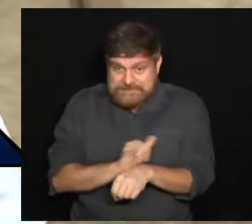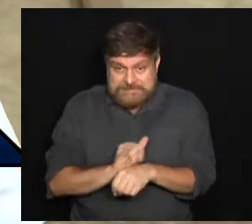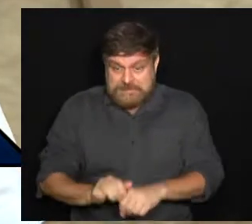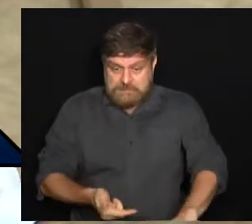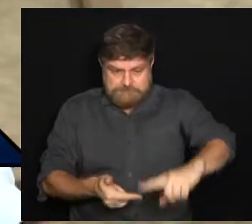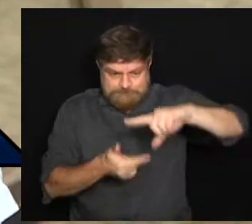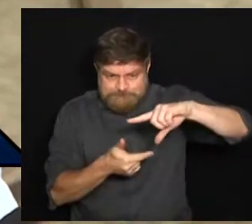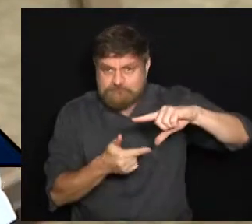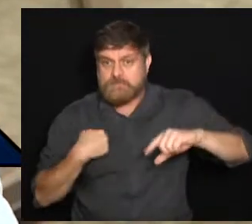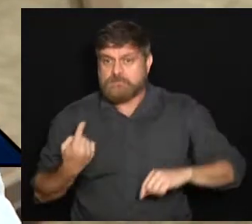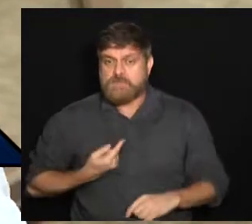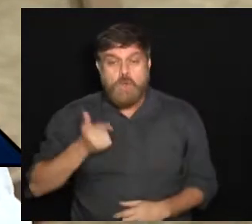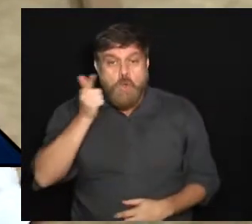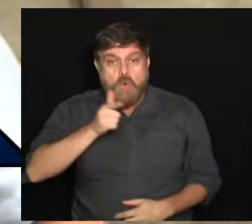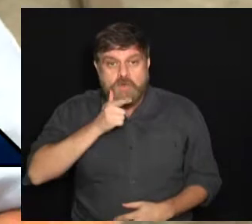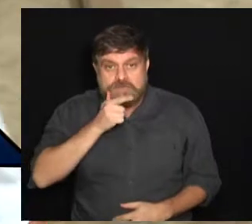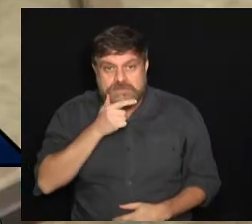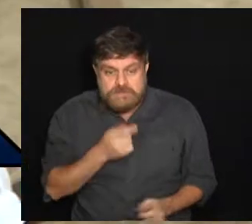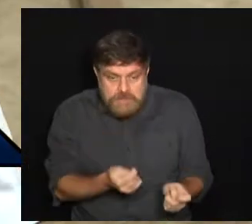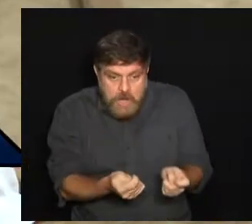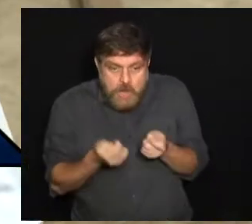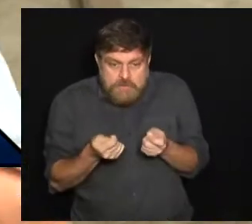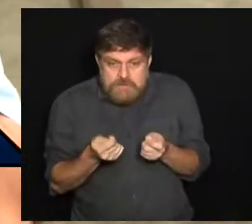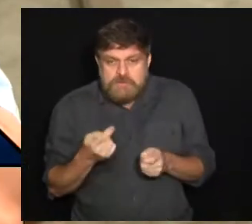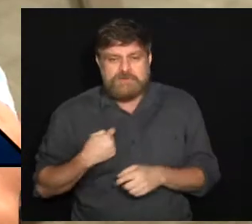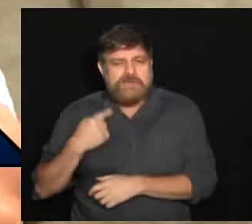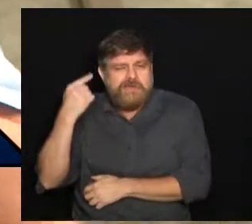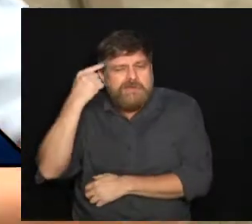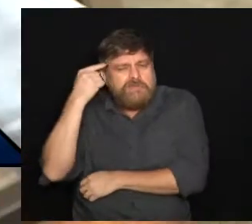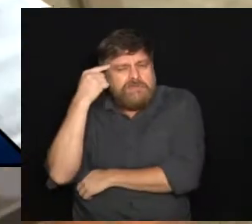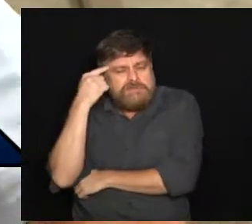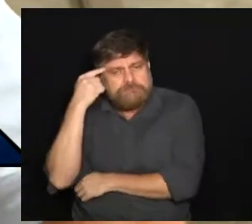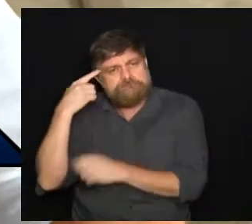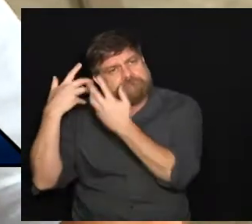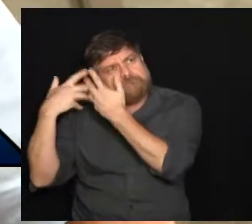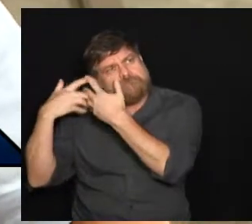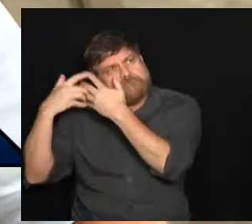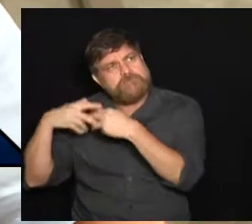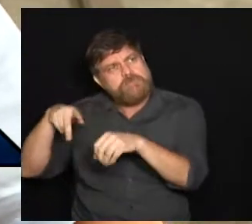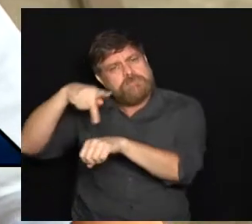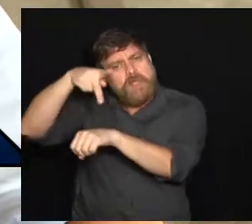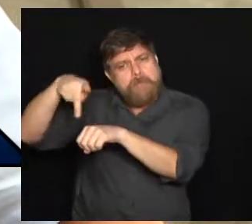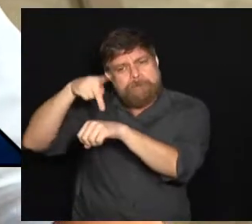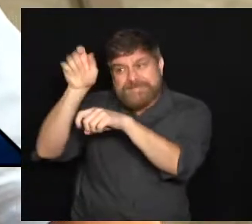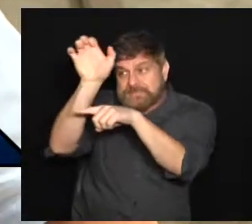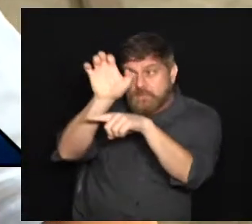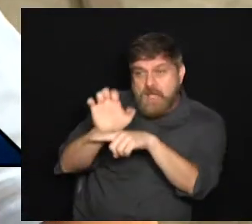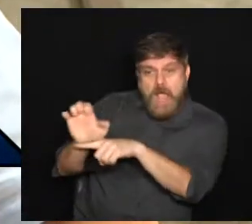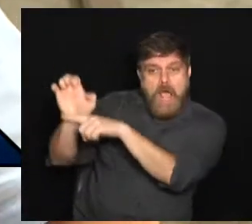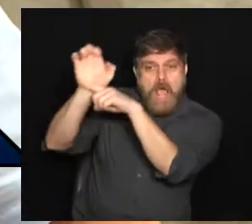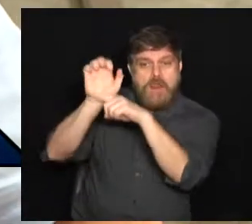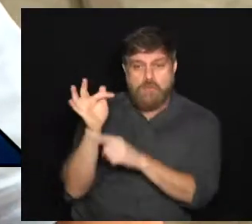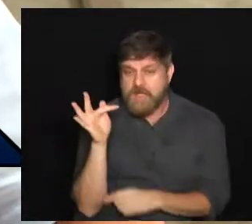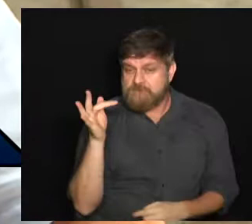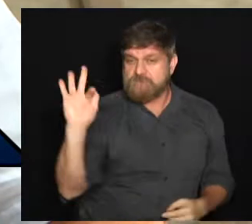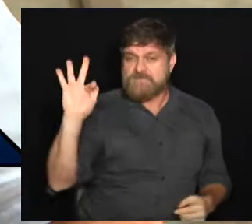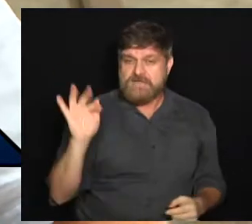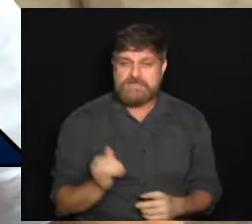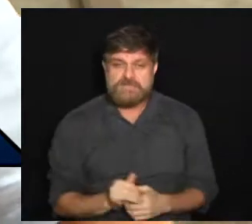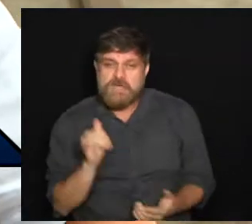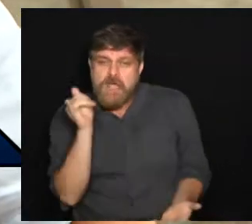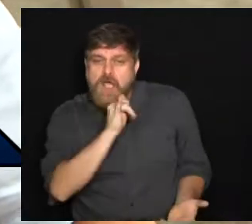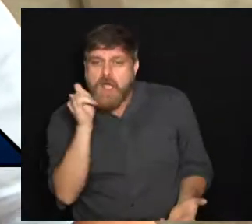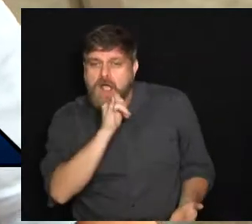possíveis para poder fazer conter esse vírus. Para pensar se, por exemplo, países como os países europeus, França, Itália,